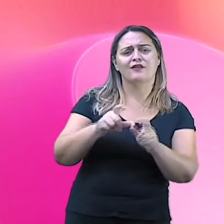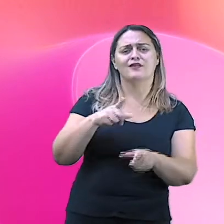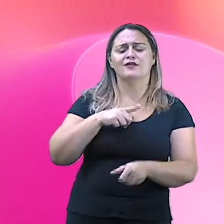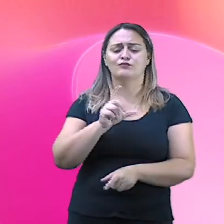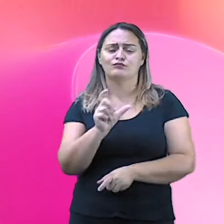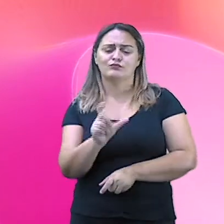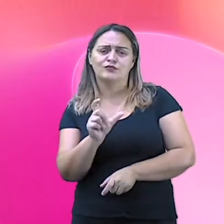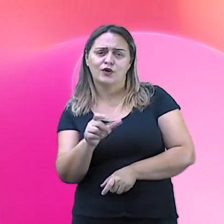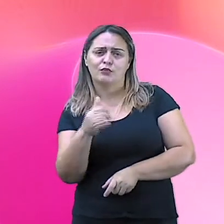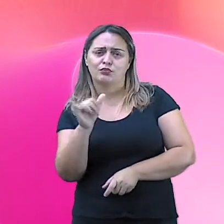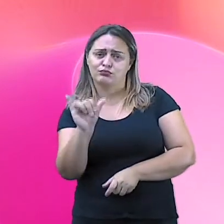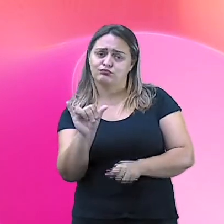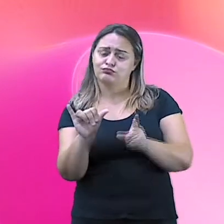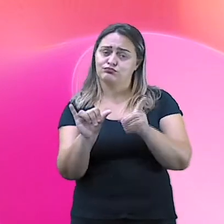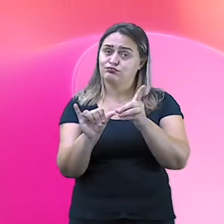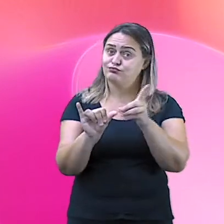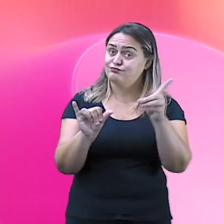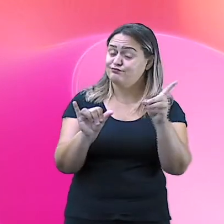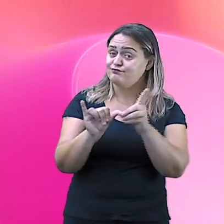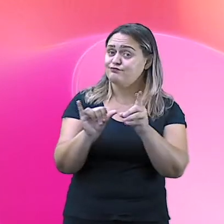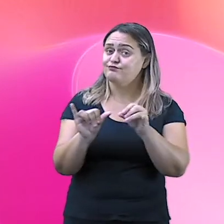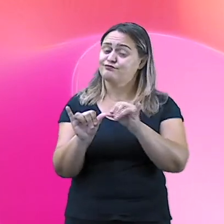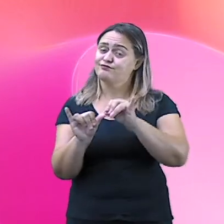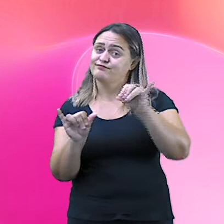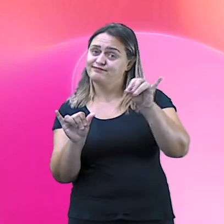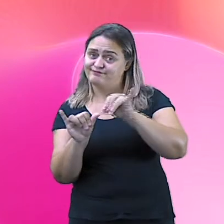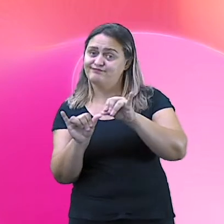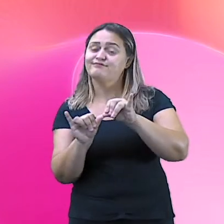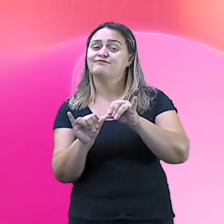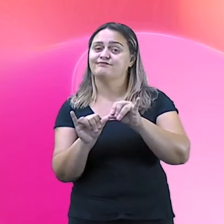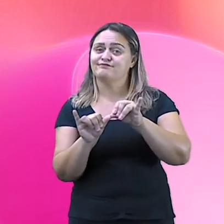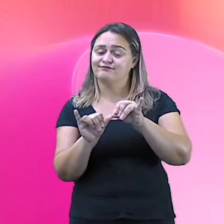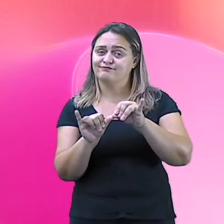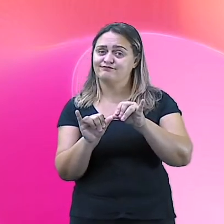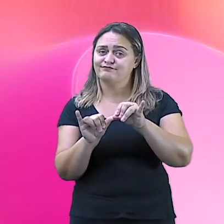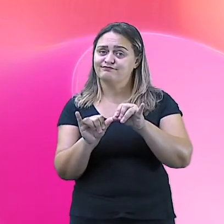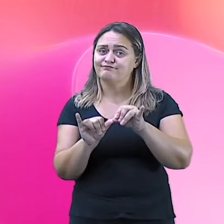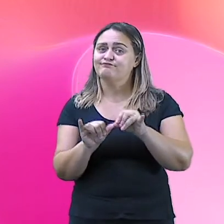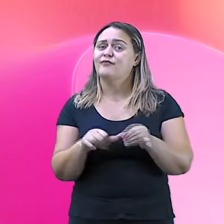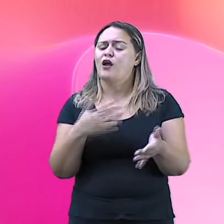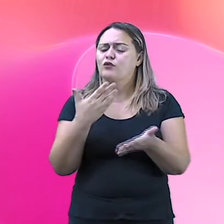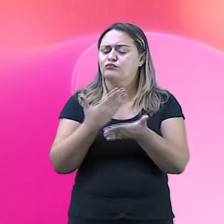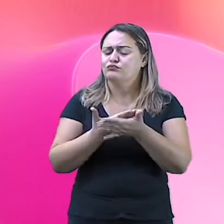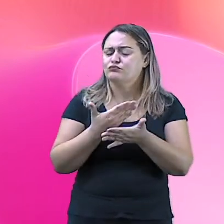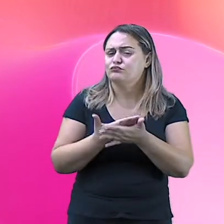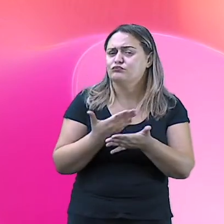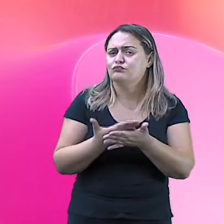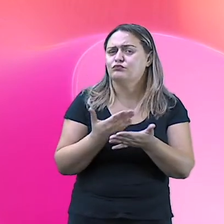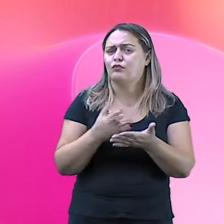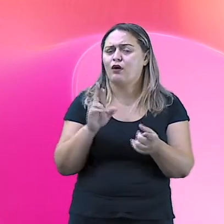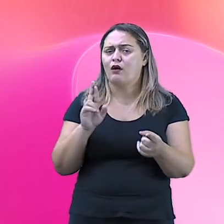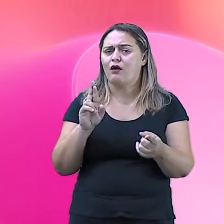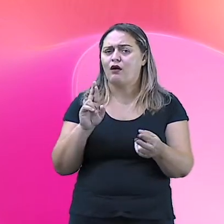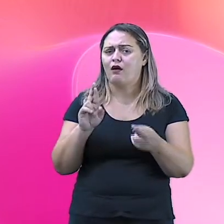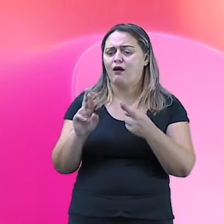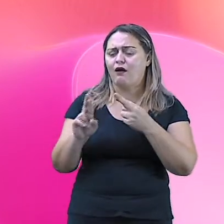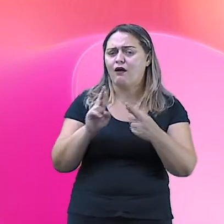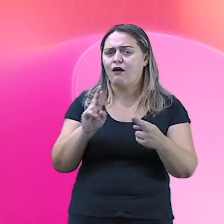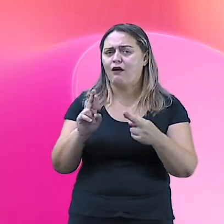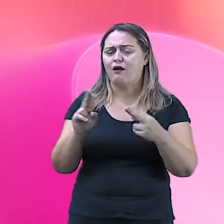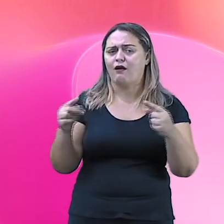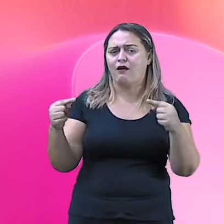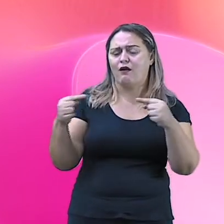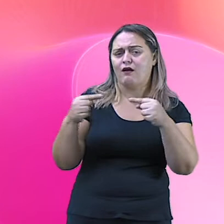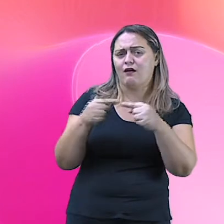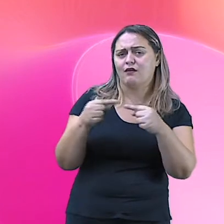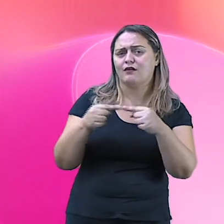direto e objeto indireto. É o estudo da relação dos termos que denominamos de sintaxe.